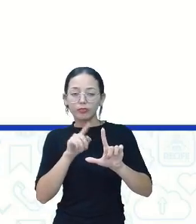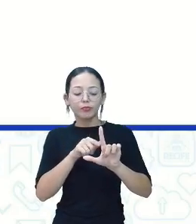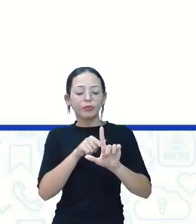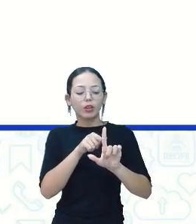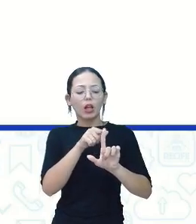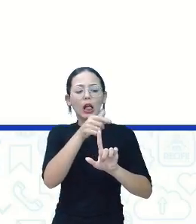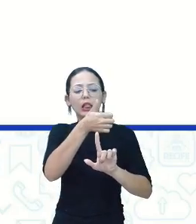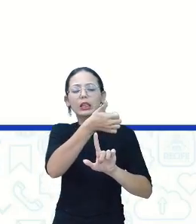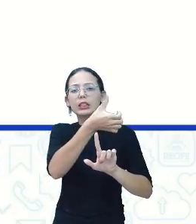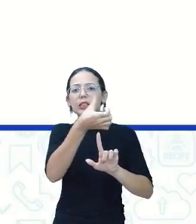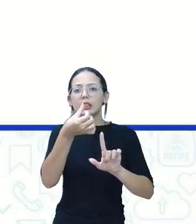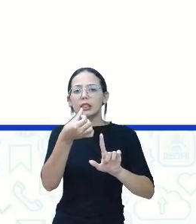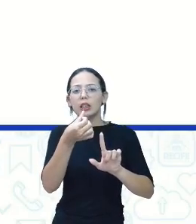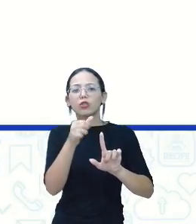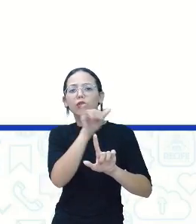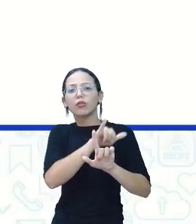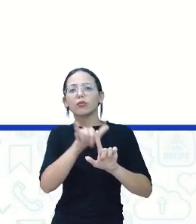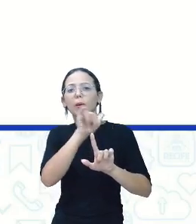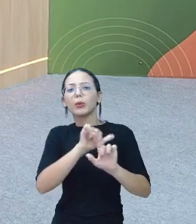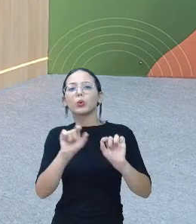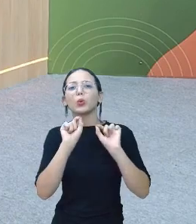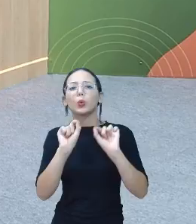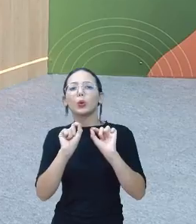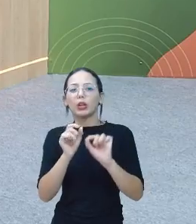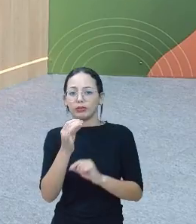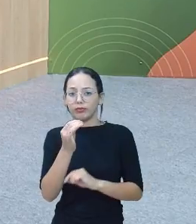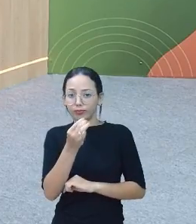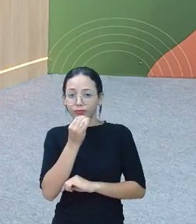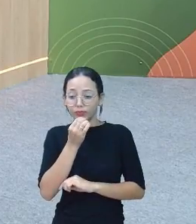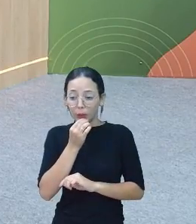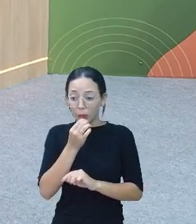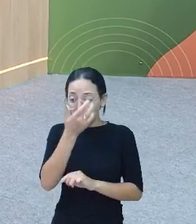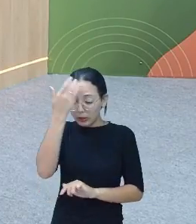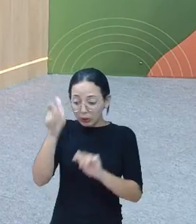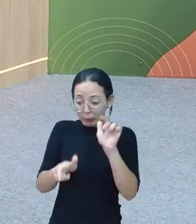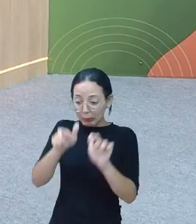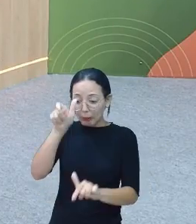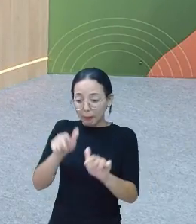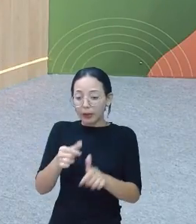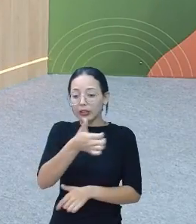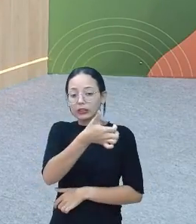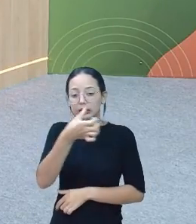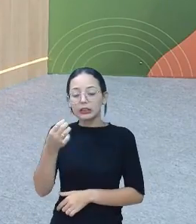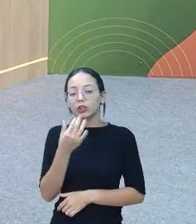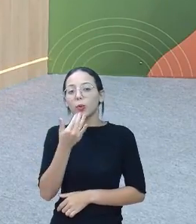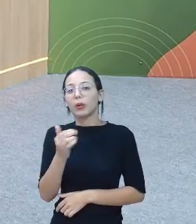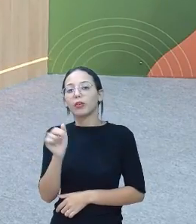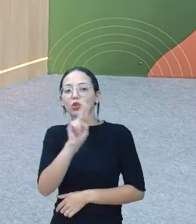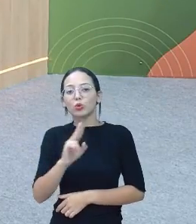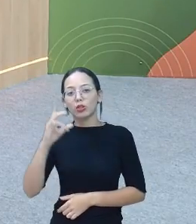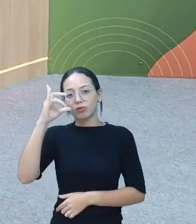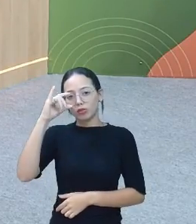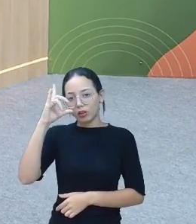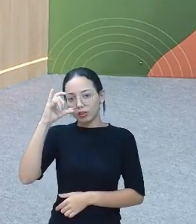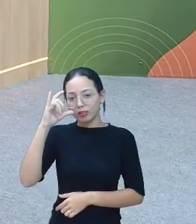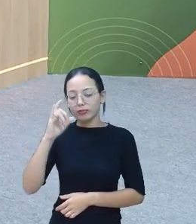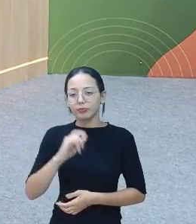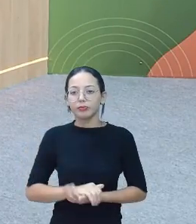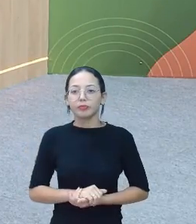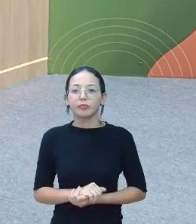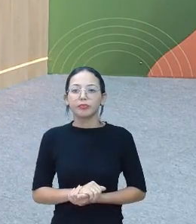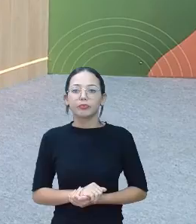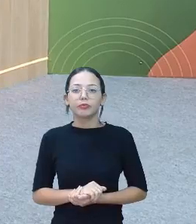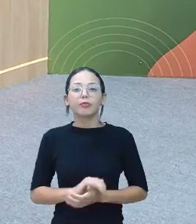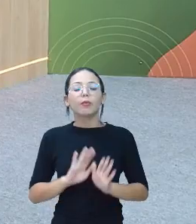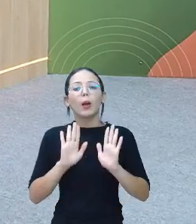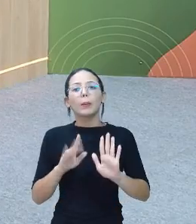16 ali, é porque eu estou informando que das pessoas analisadas, 16 preferem o Instagram. Quando eu